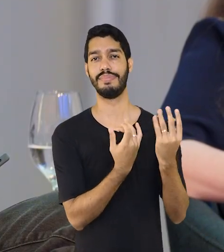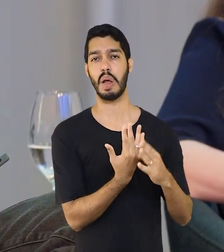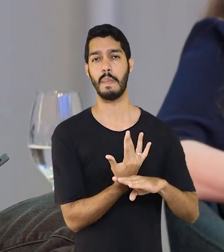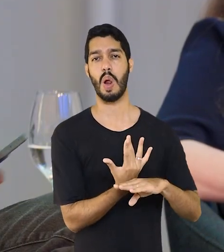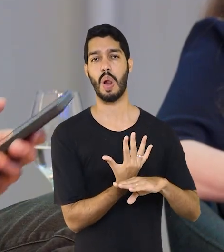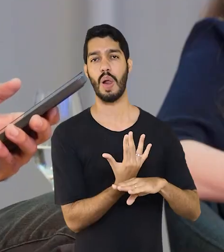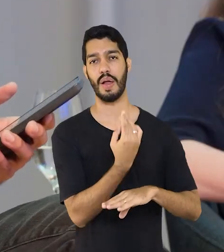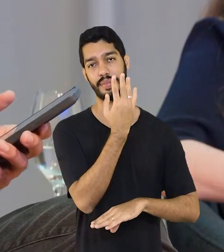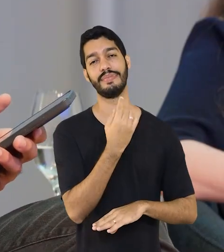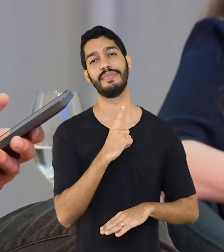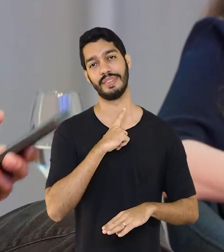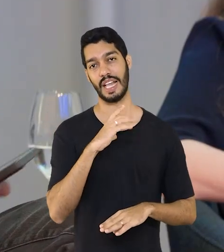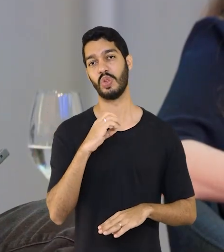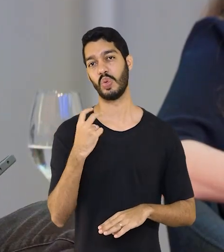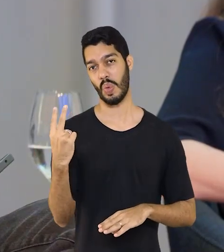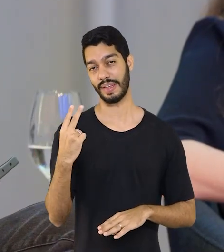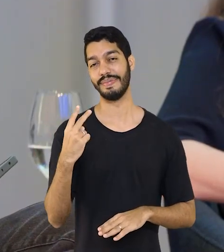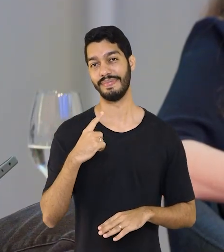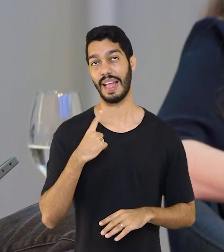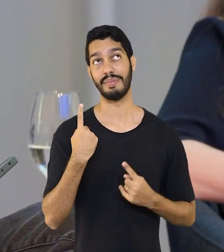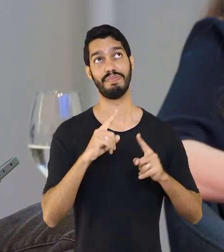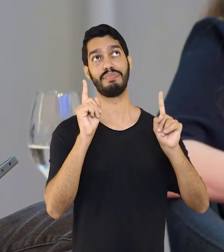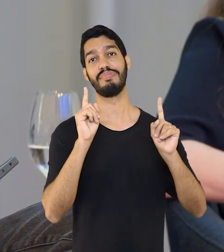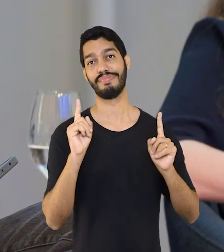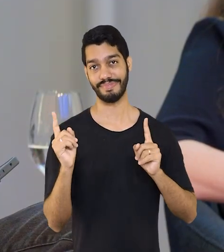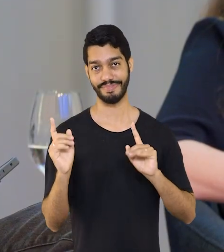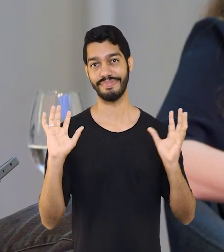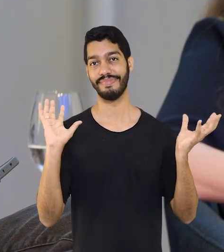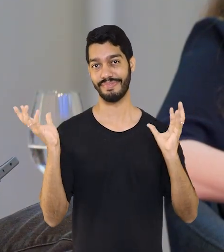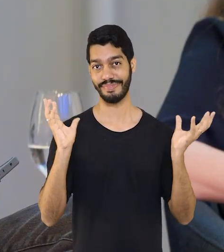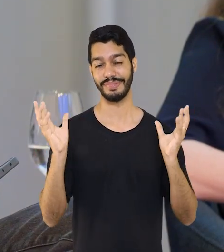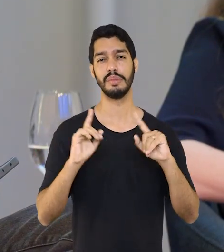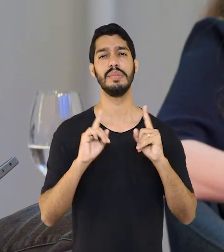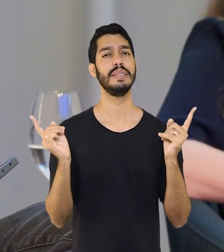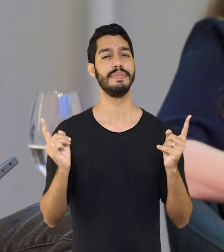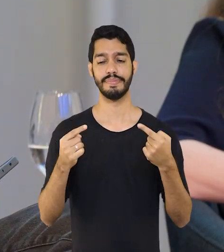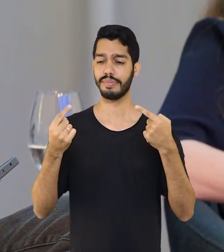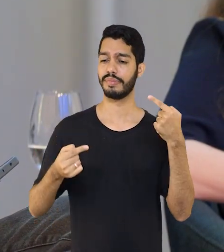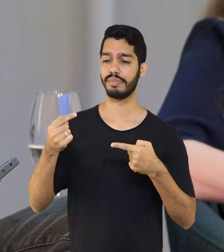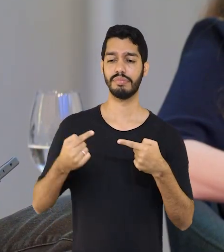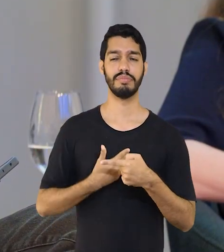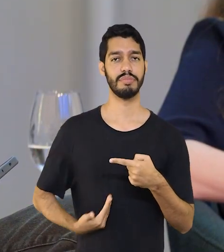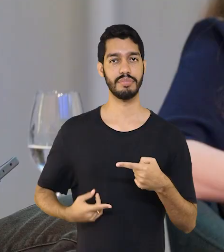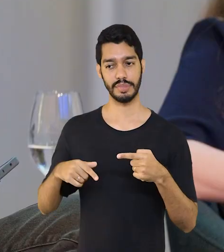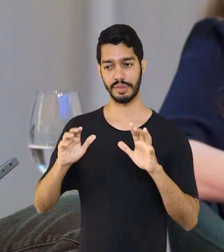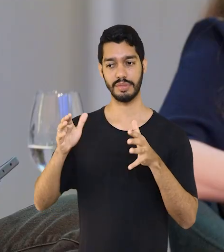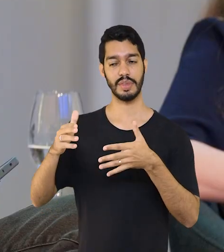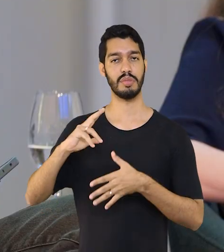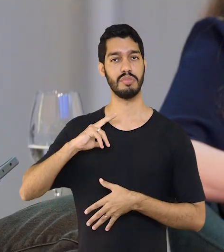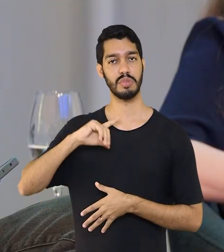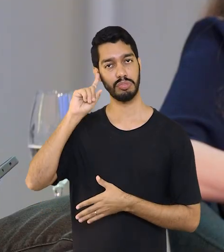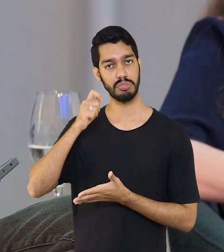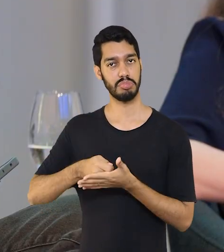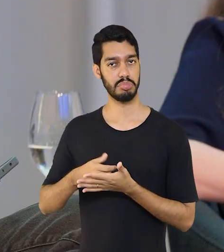estufa. Mas quando a gente fala de política pública, a gente não está falando de centrar essa discussão em decisões